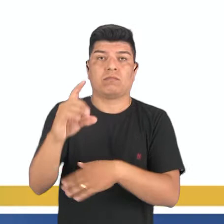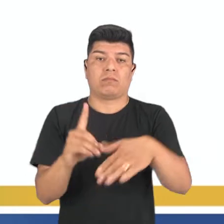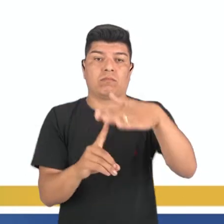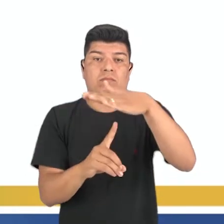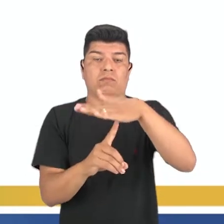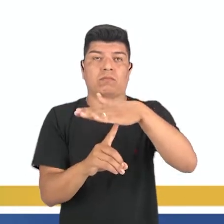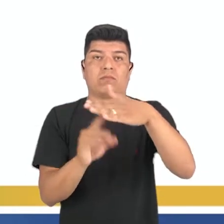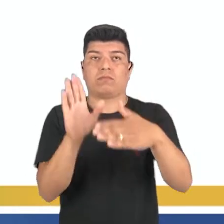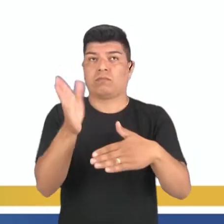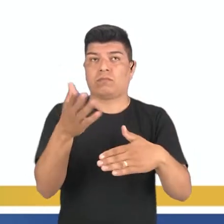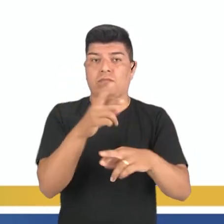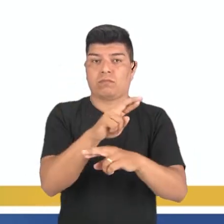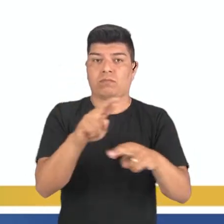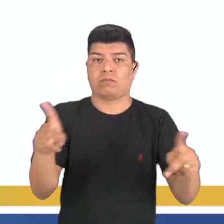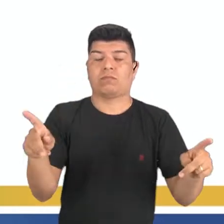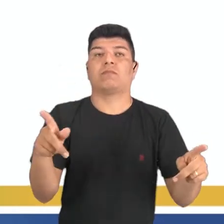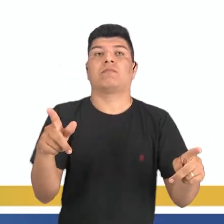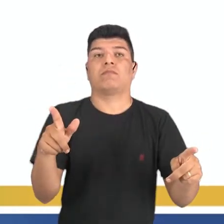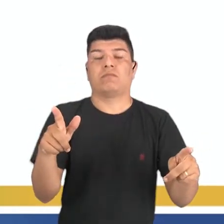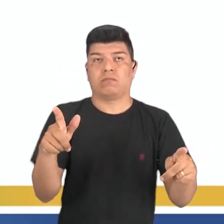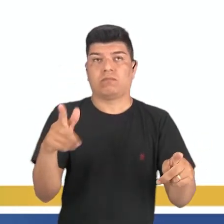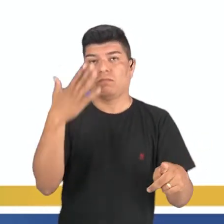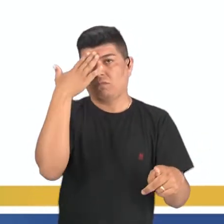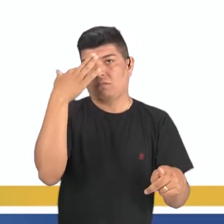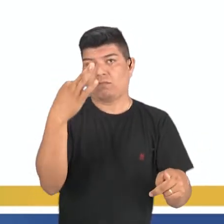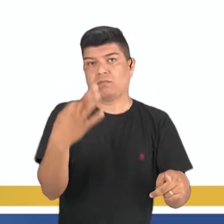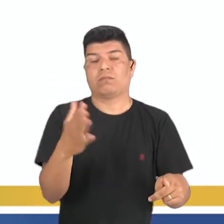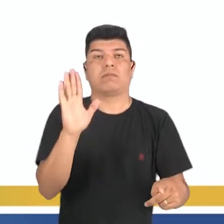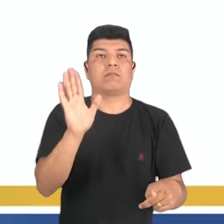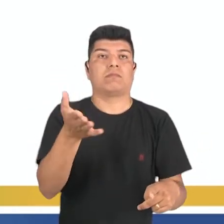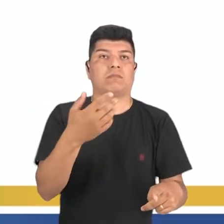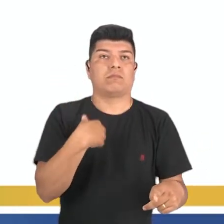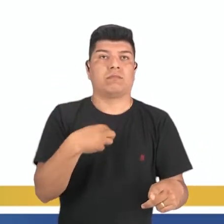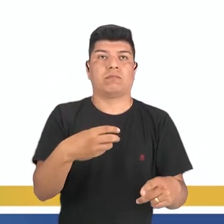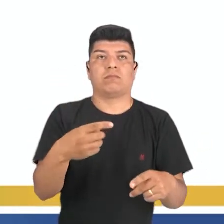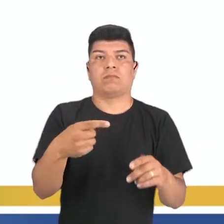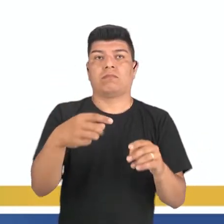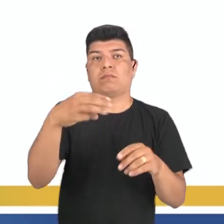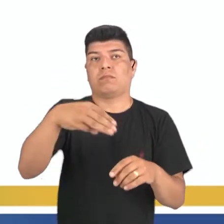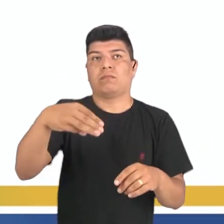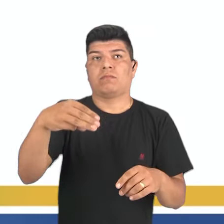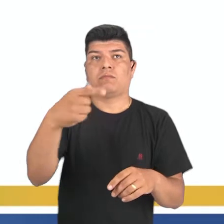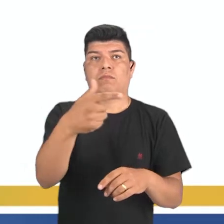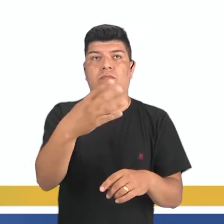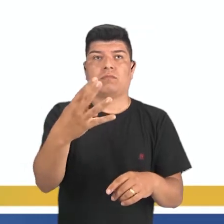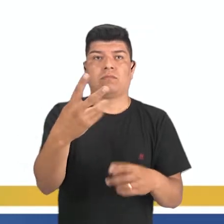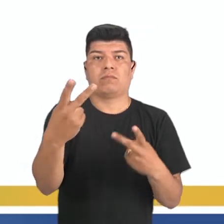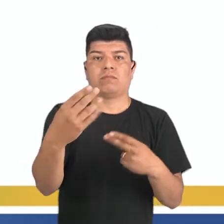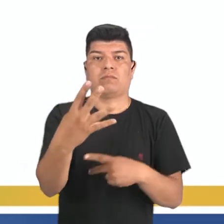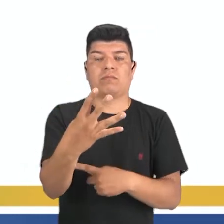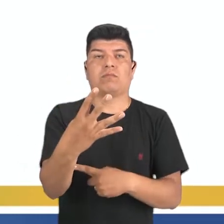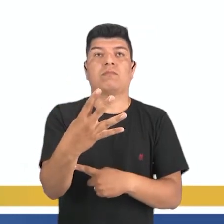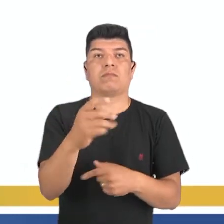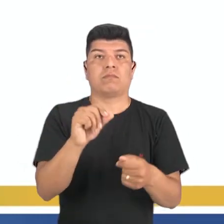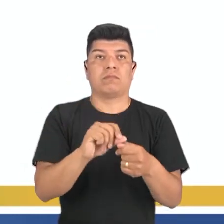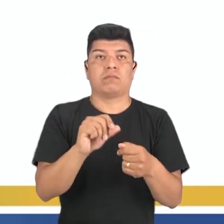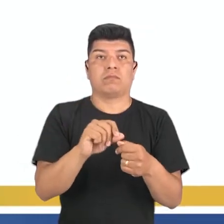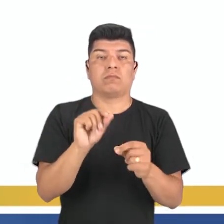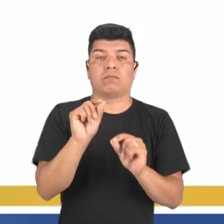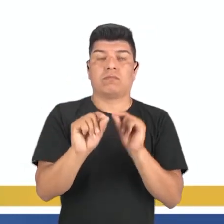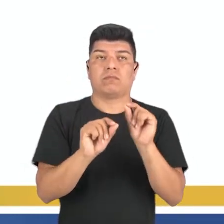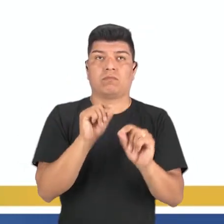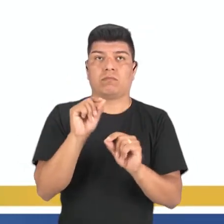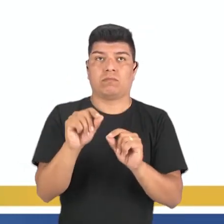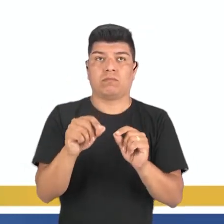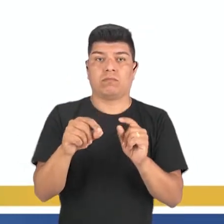denominadores, já que eles são diferentes, e aí você já sabe, MMC de 2 e 4 é 4. E aí faz aquele